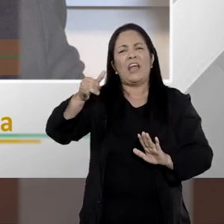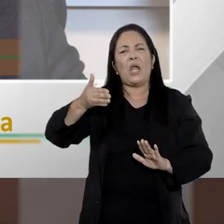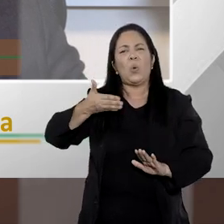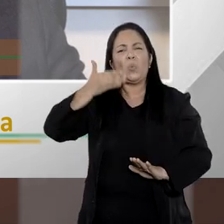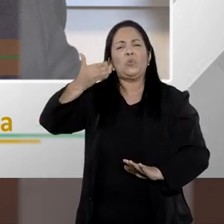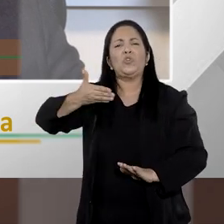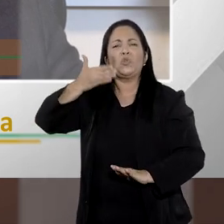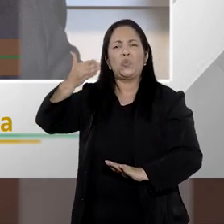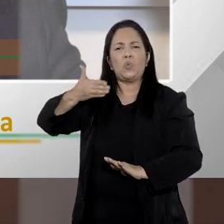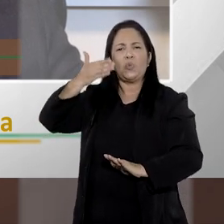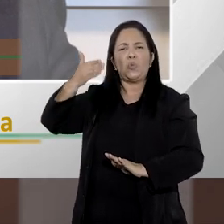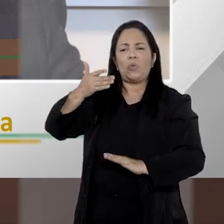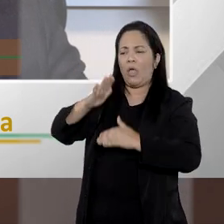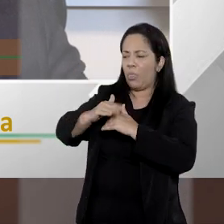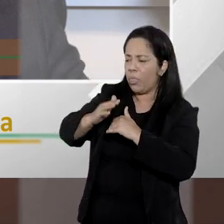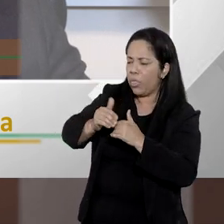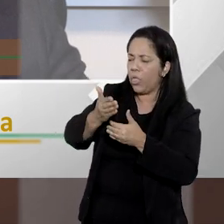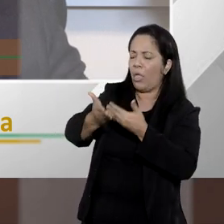e populista